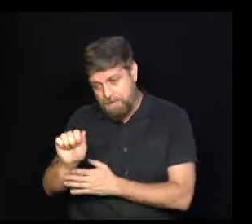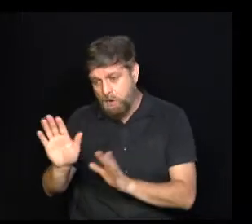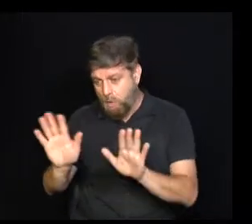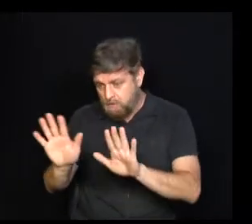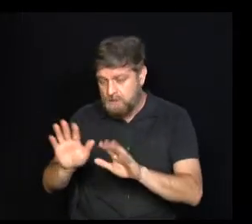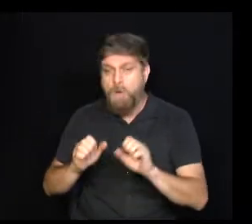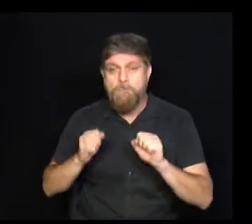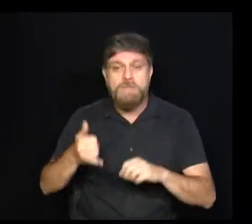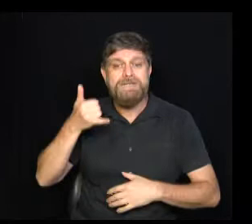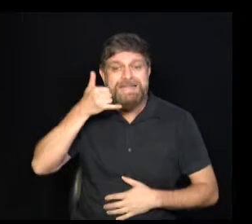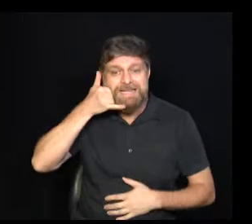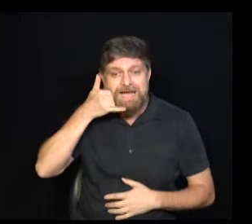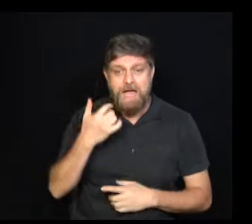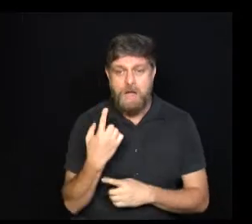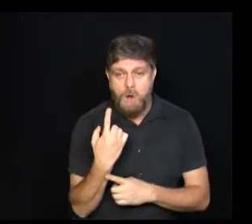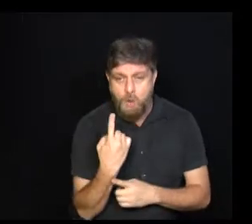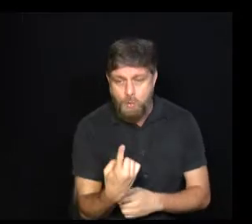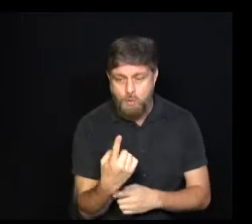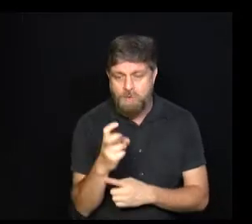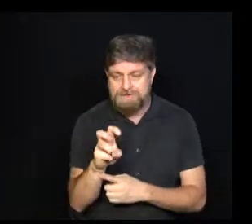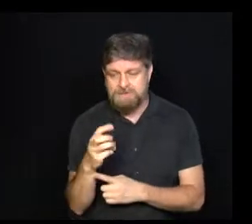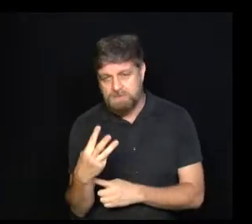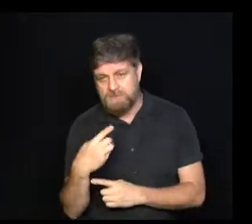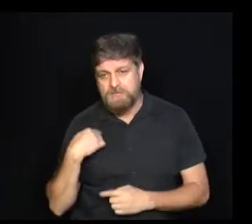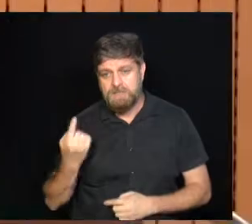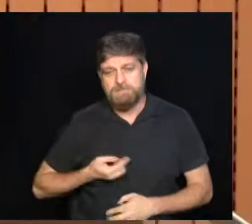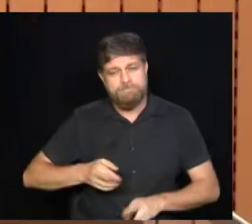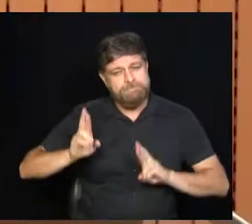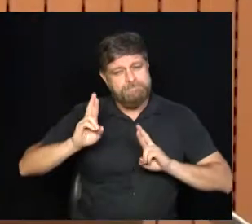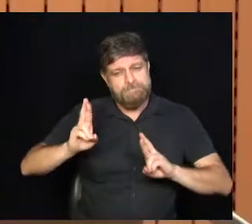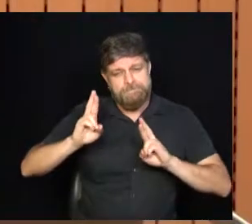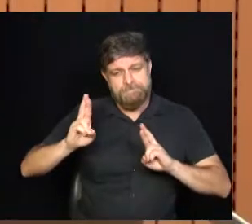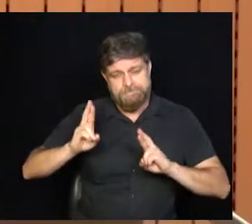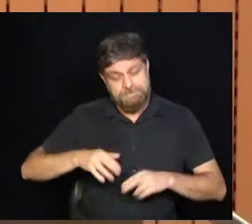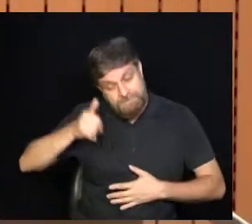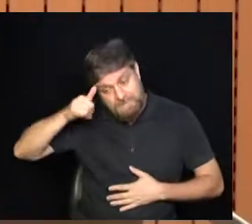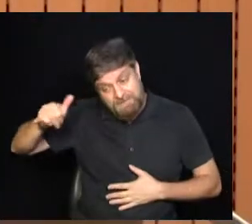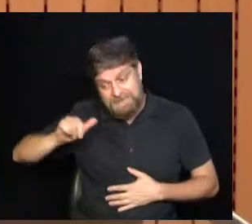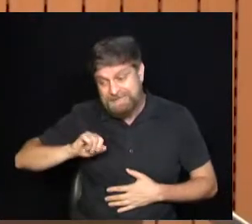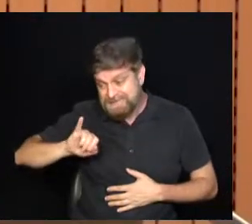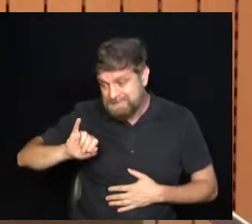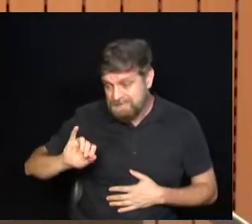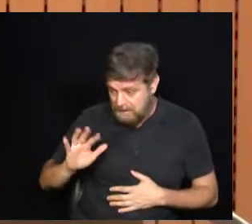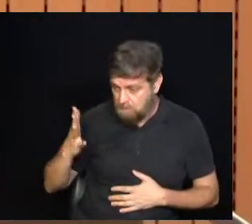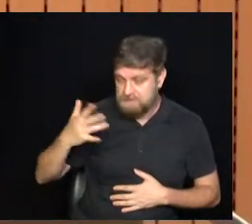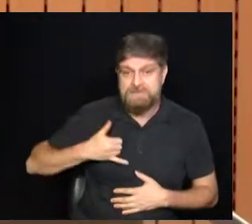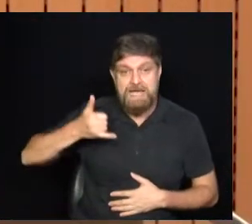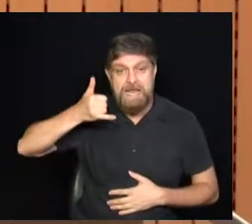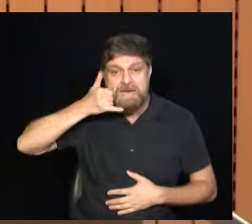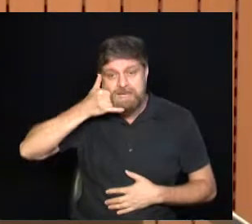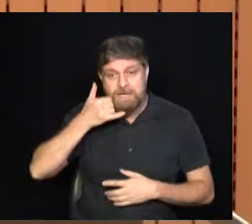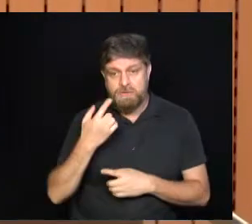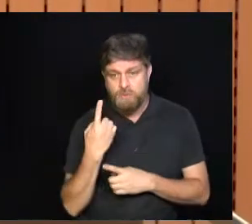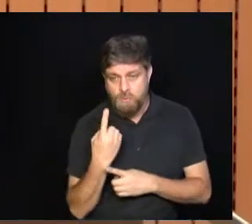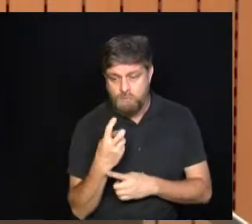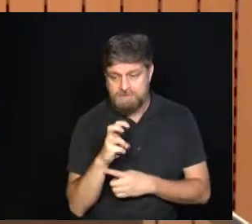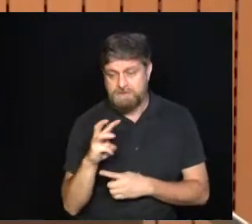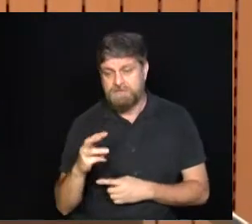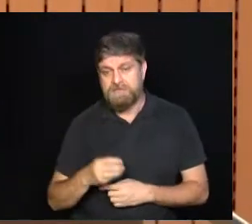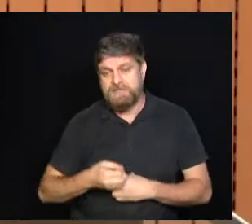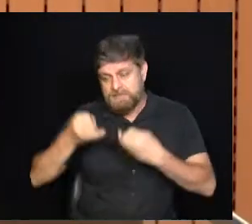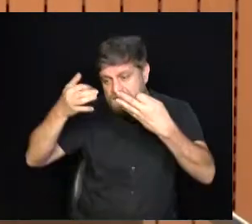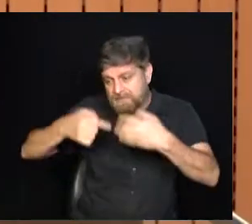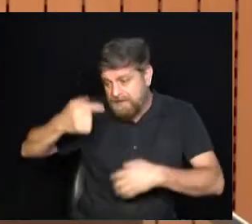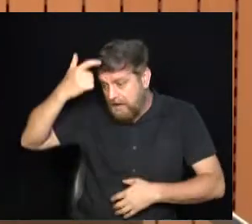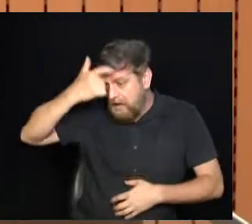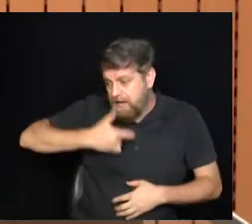é só ligar 153, esperamos que não seja necessário, mas em sendo, é só ligar 153 e dizer, olha, eu estou